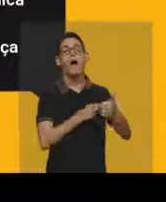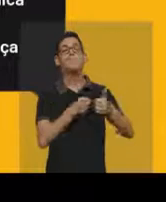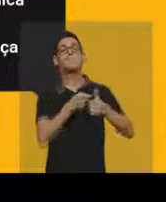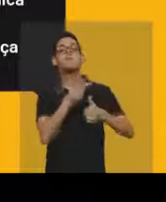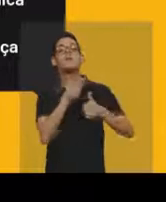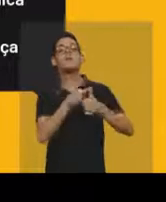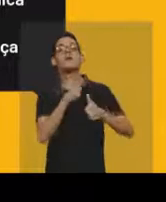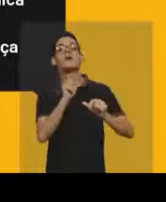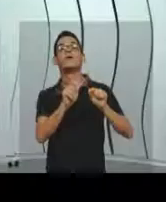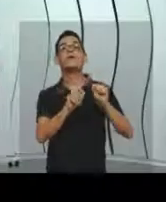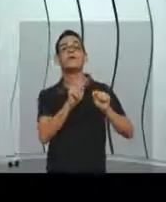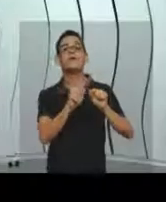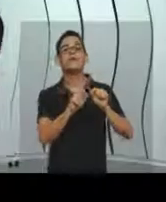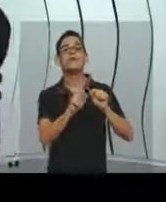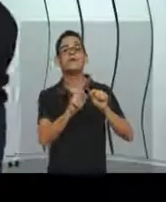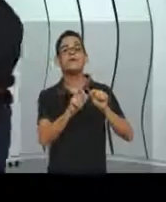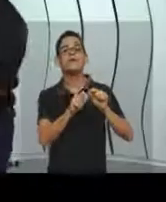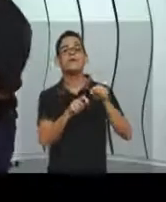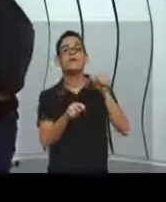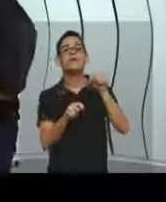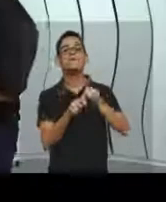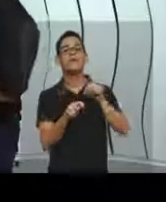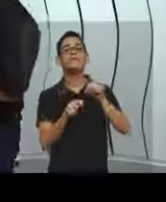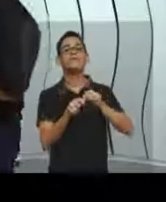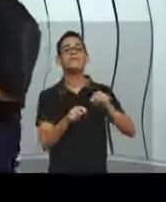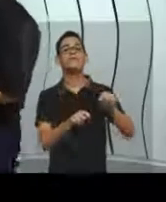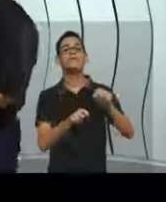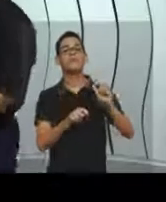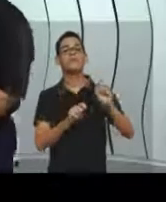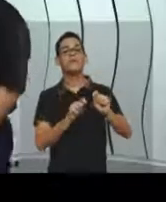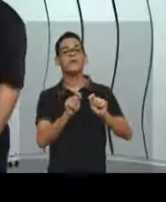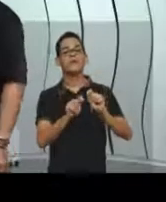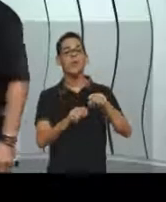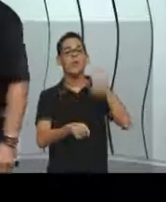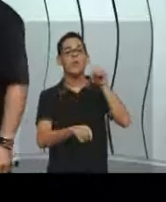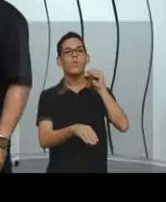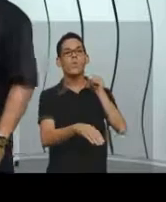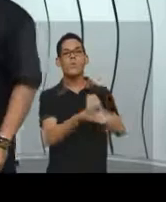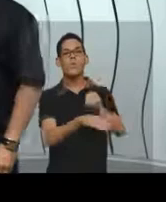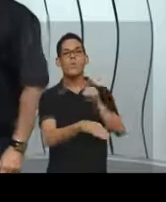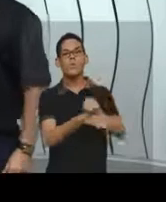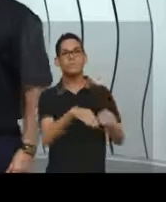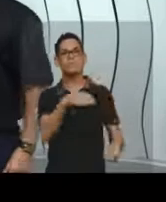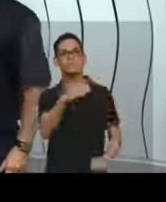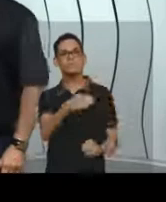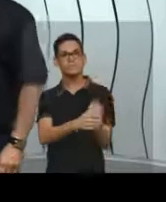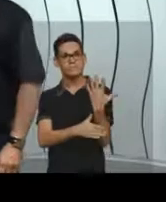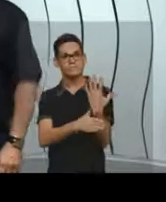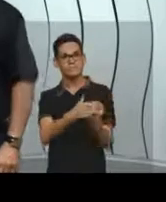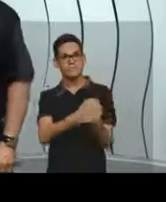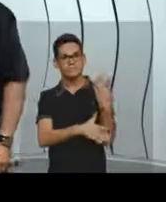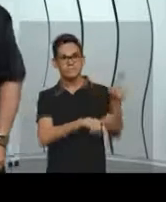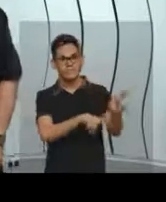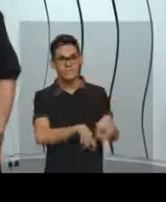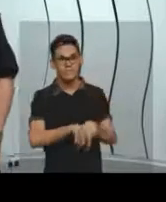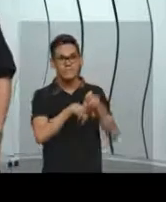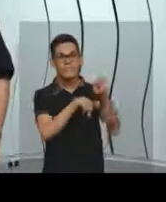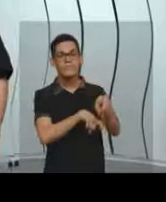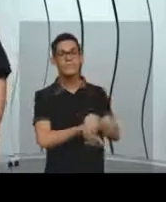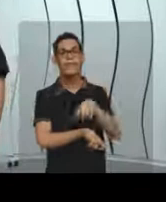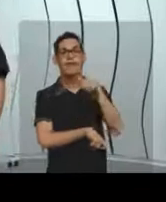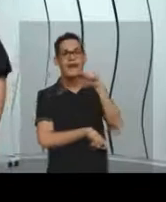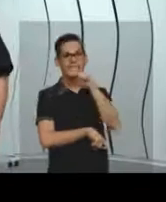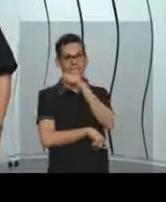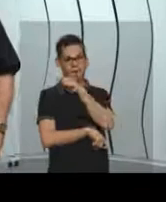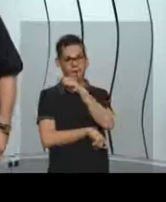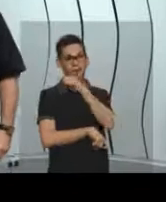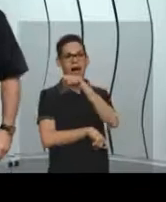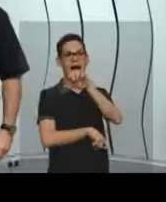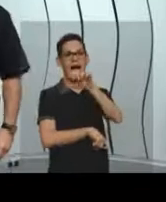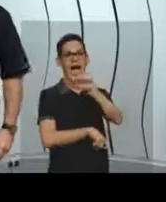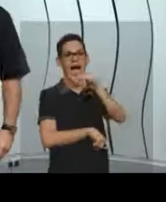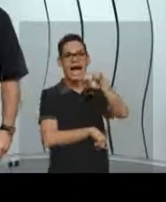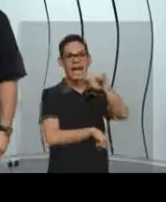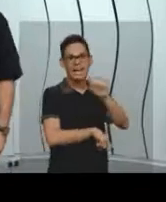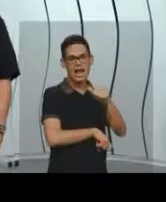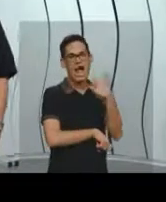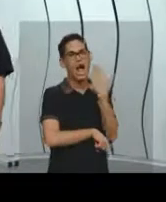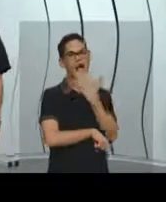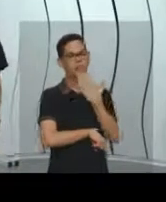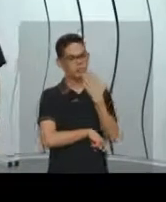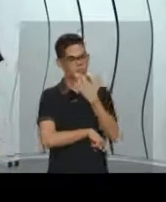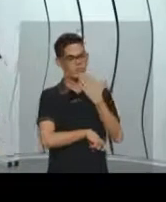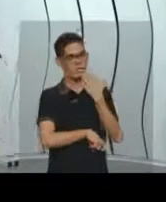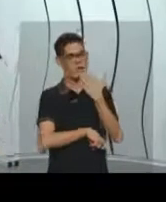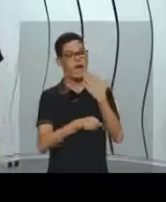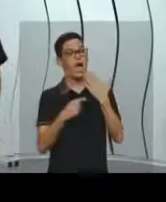assim, foi a cultura da cana-de-açúcar, né? É importante dizer que a cultura da cana-de-açúcar foi